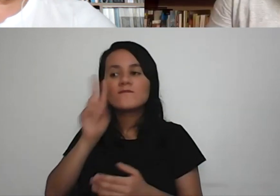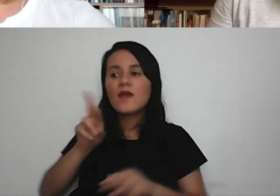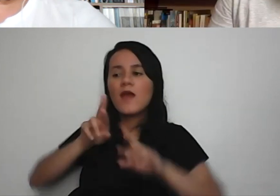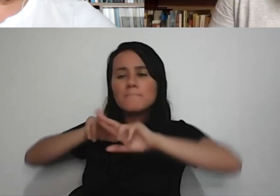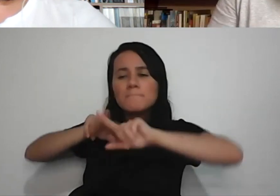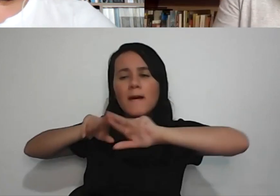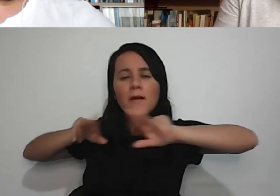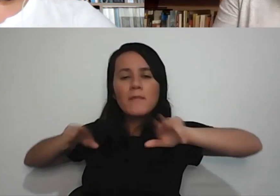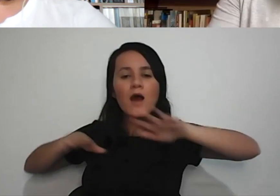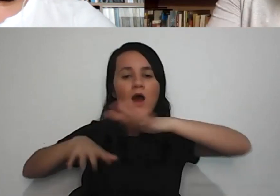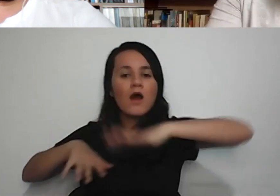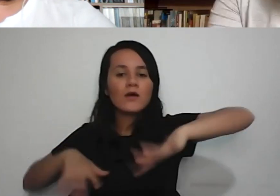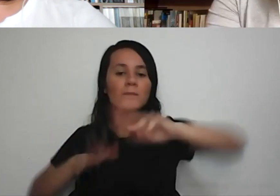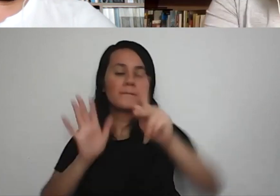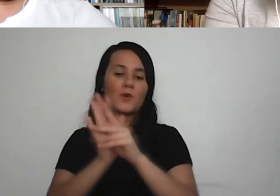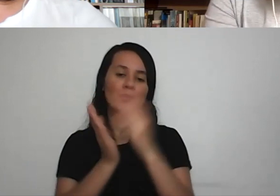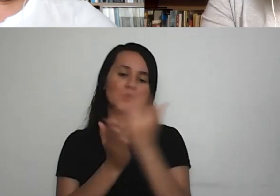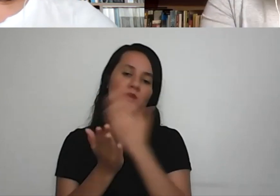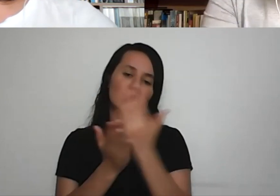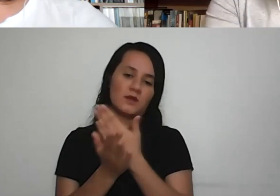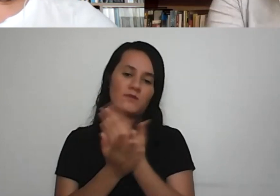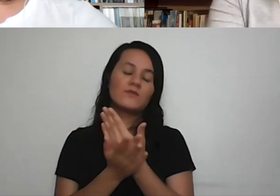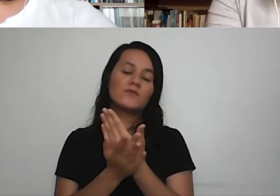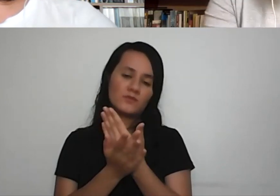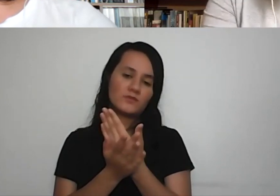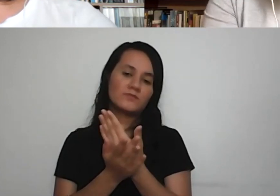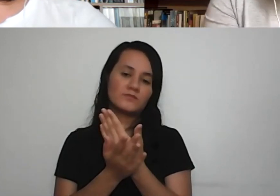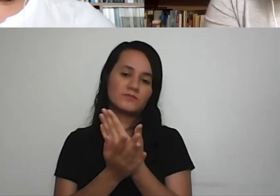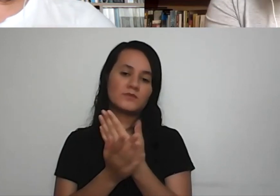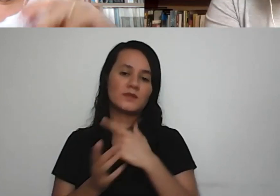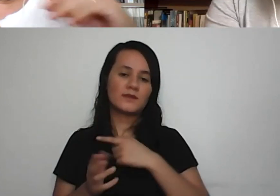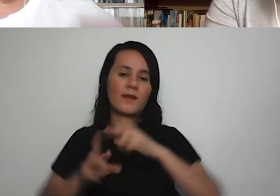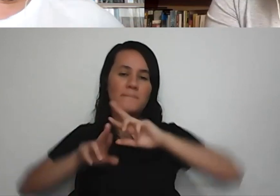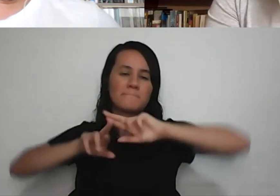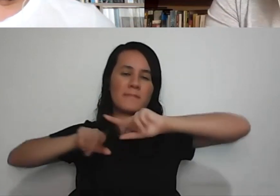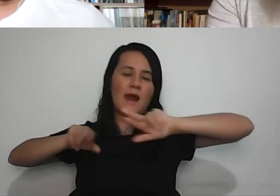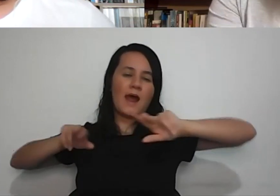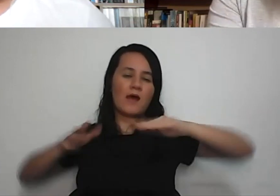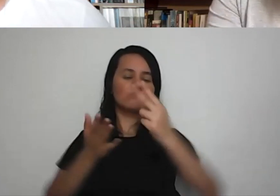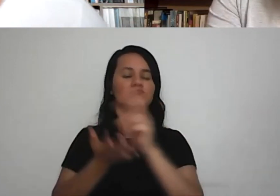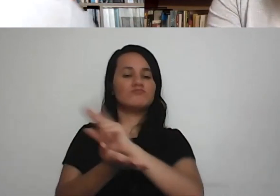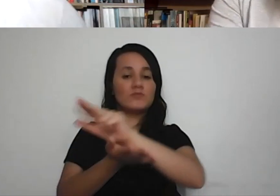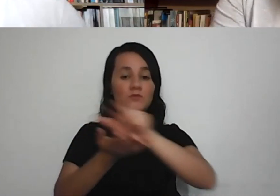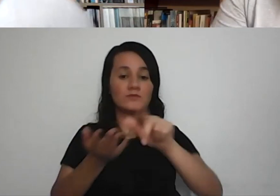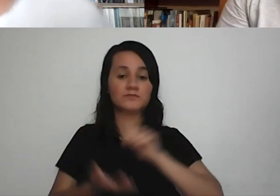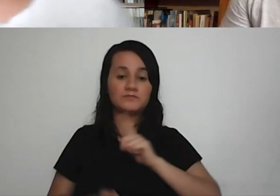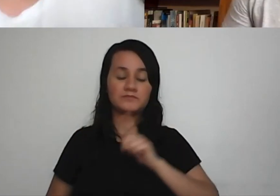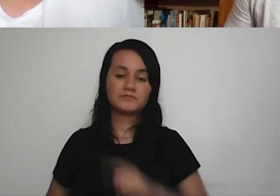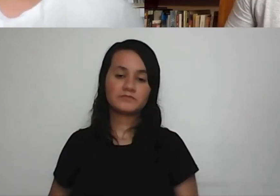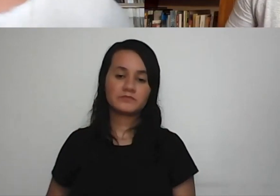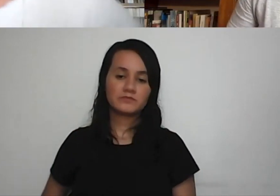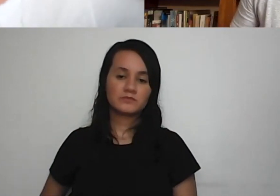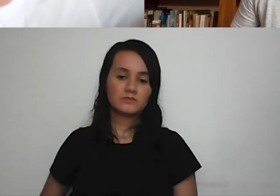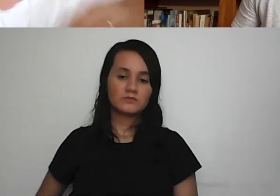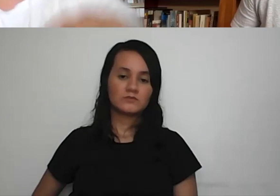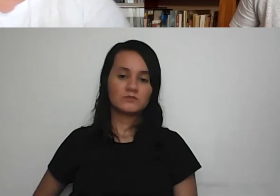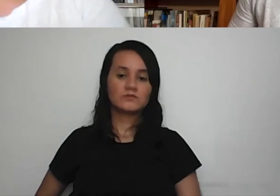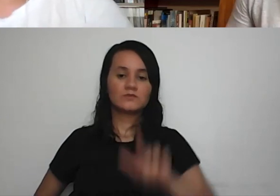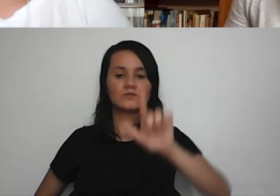do ambiente do livro, né? Que o pessoal, essa bibliodiversidade, como também o